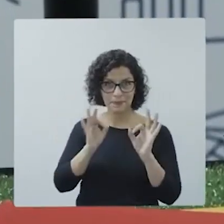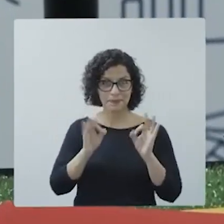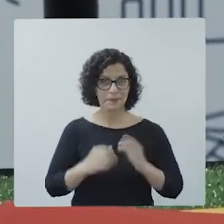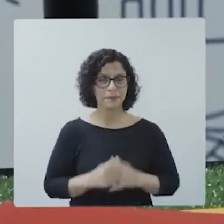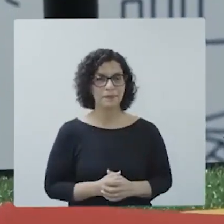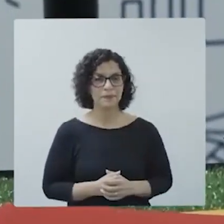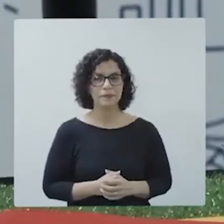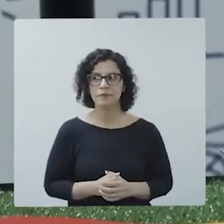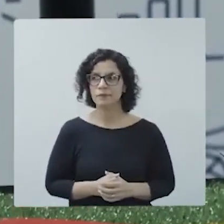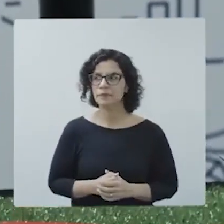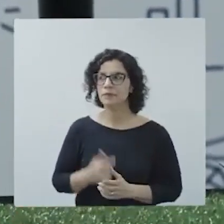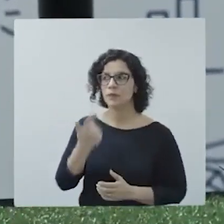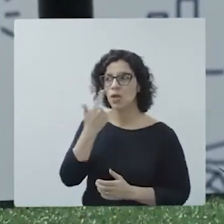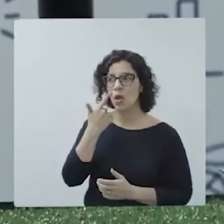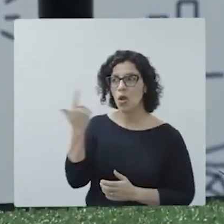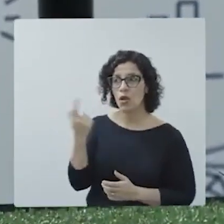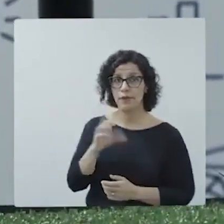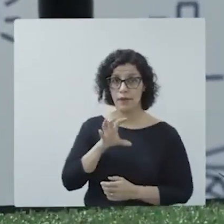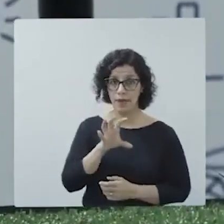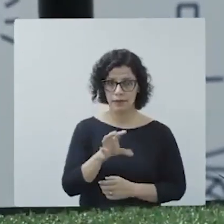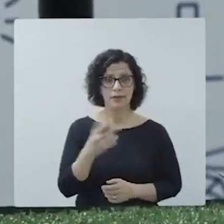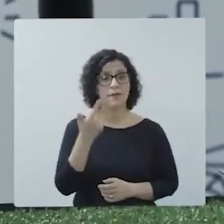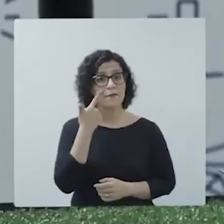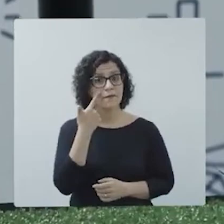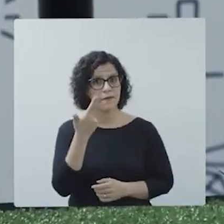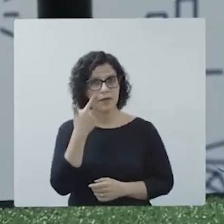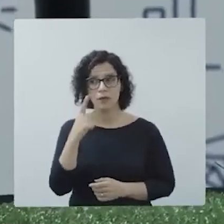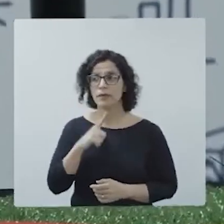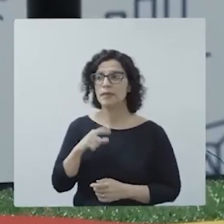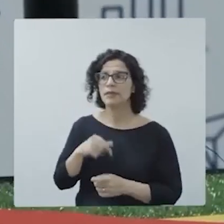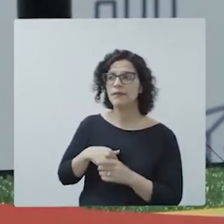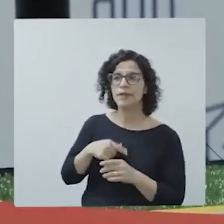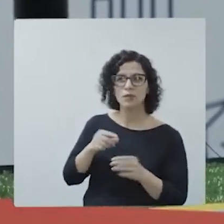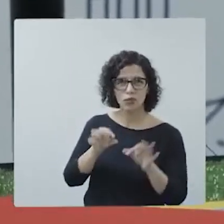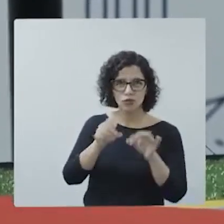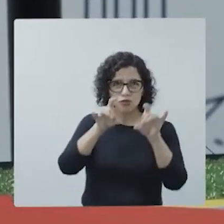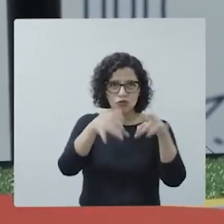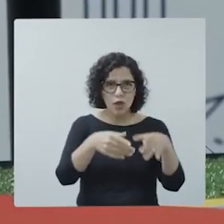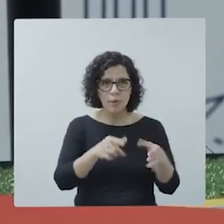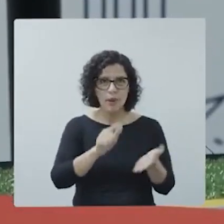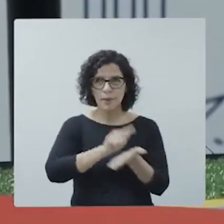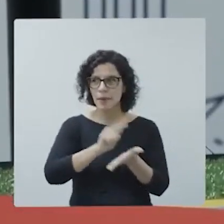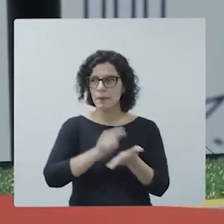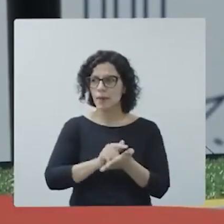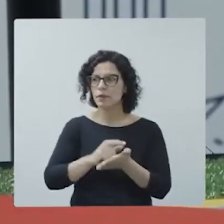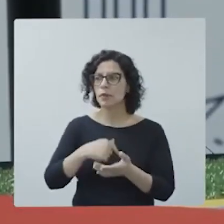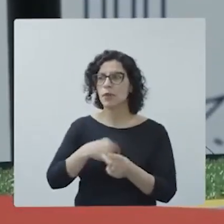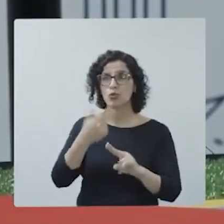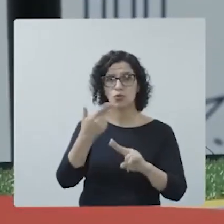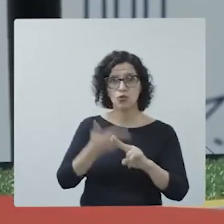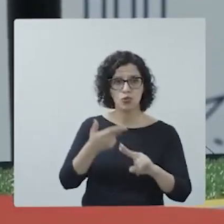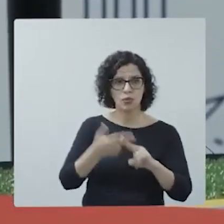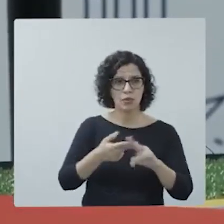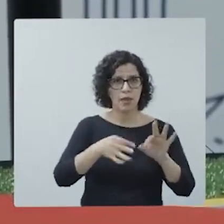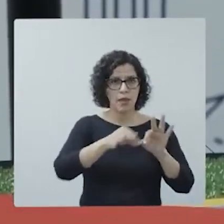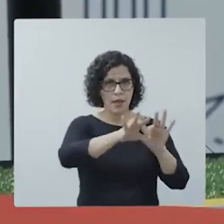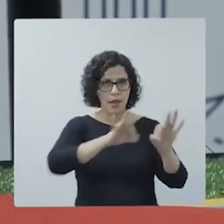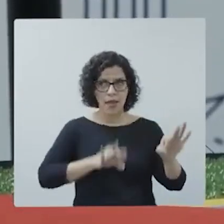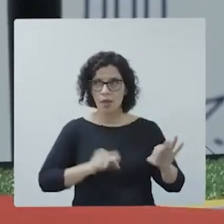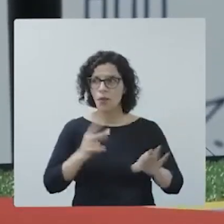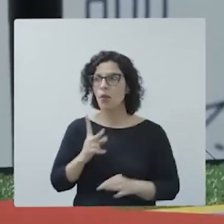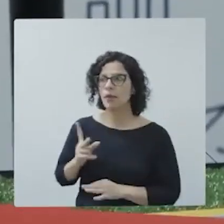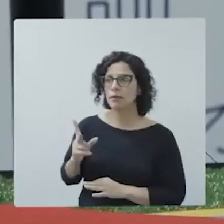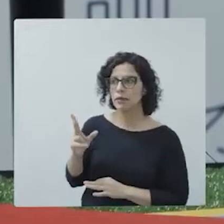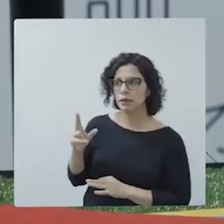Certo? Fica assim. Aí que você pode usar ou a régua para cortar ou